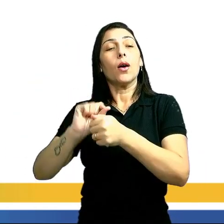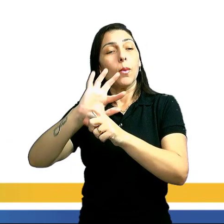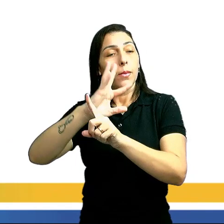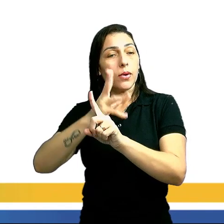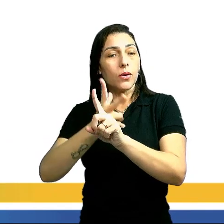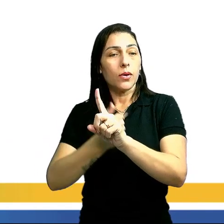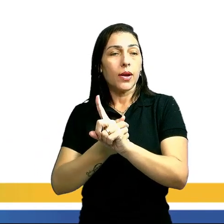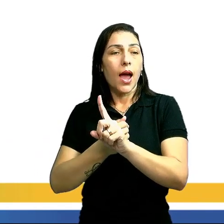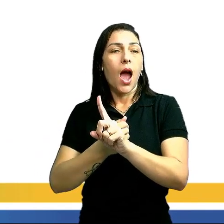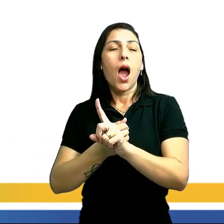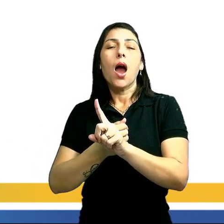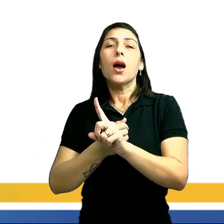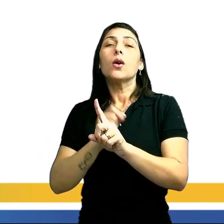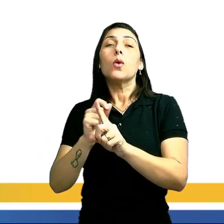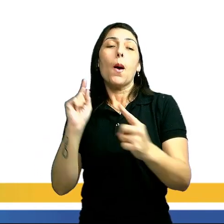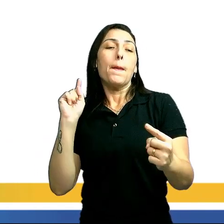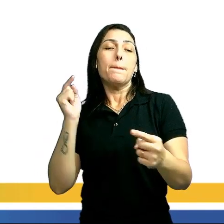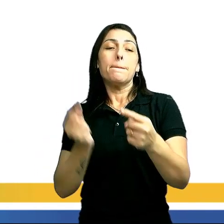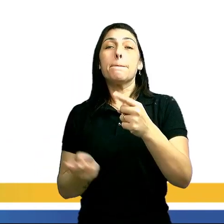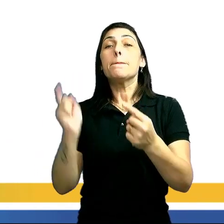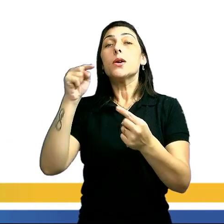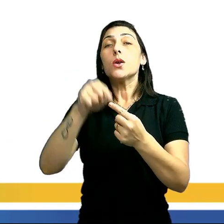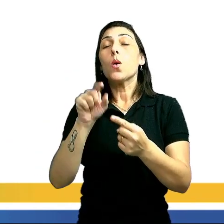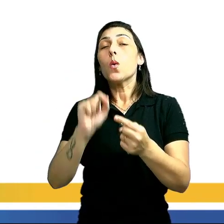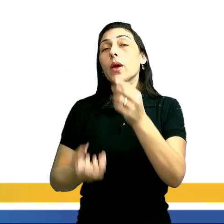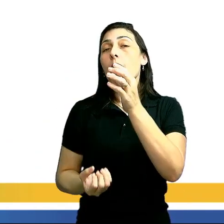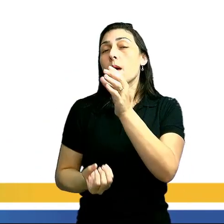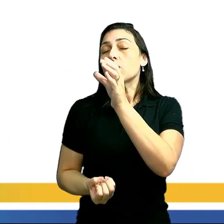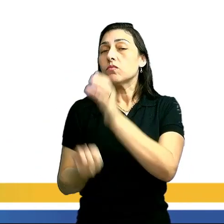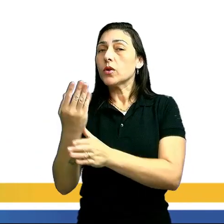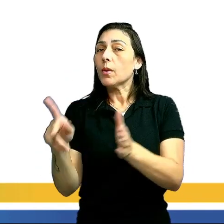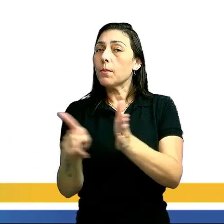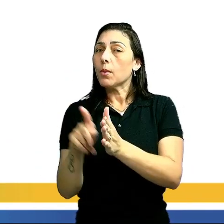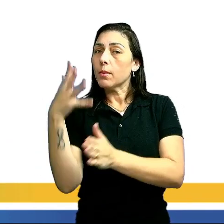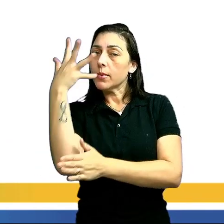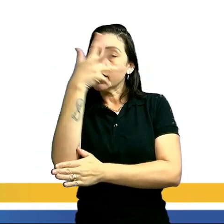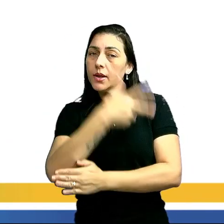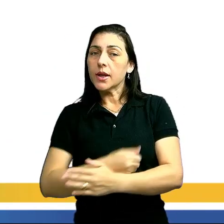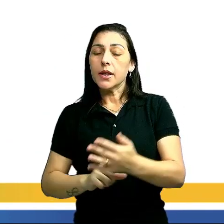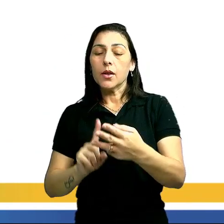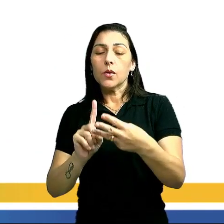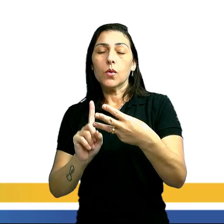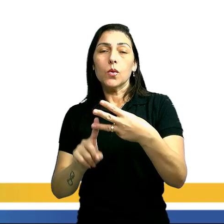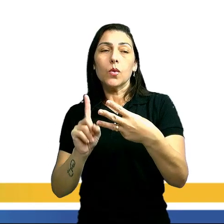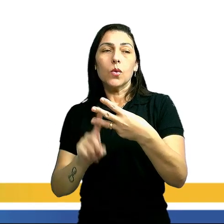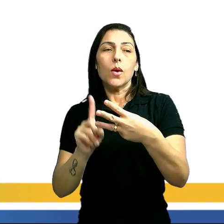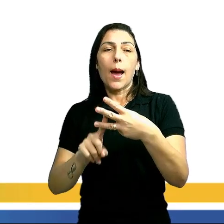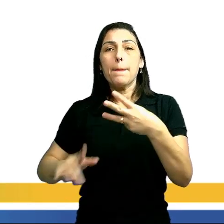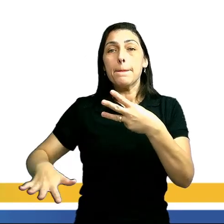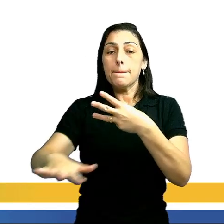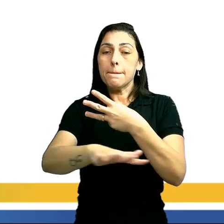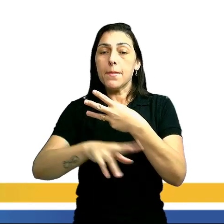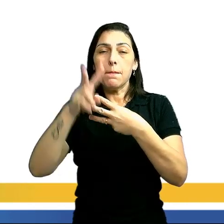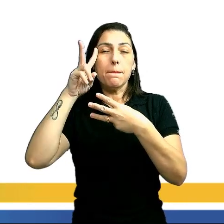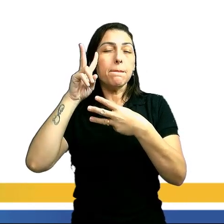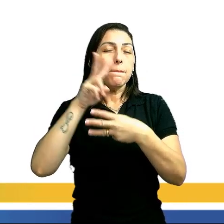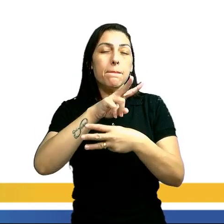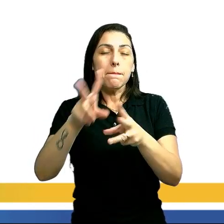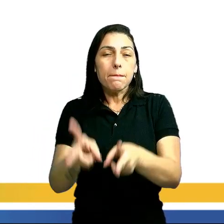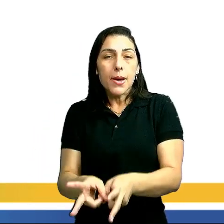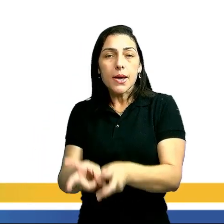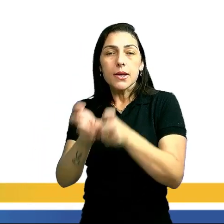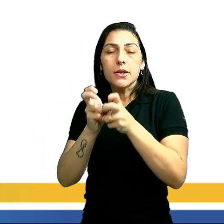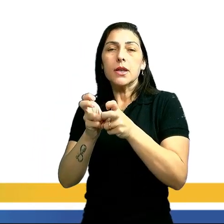arte objetiva, aquilo que é produzido com a sua beleza. E, finalmente, o público, que vai perceber